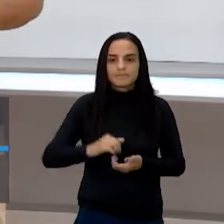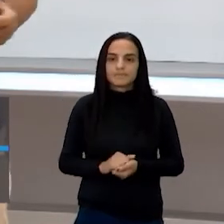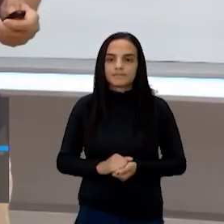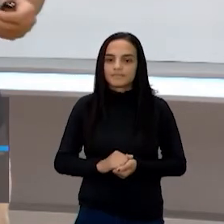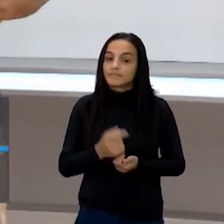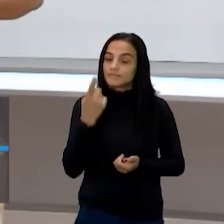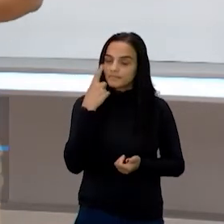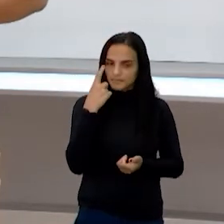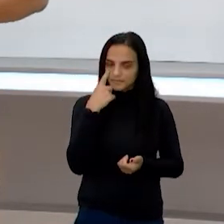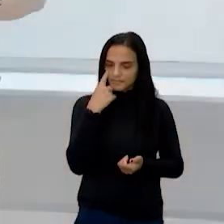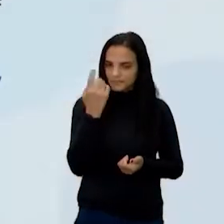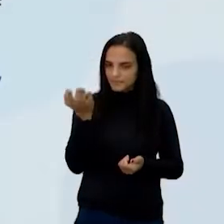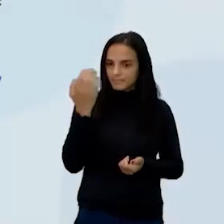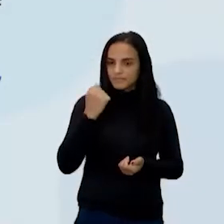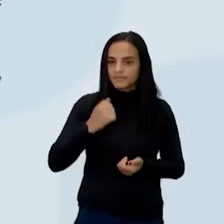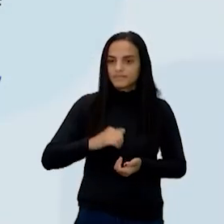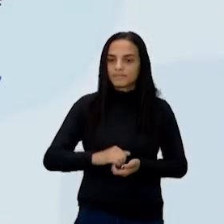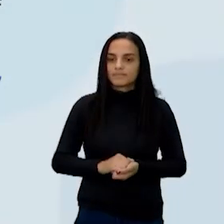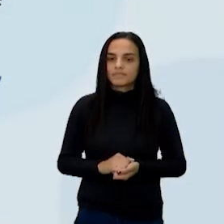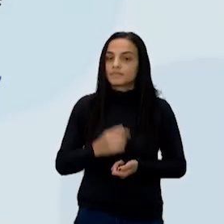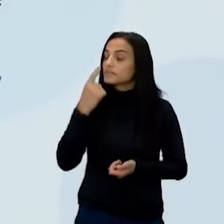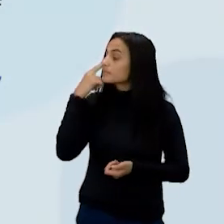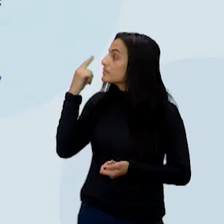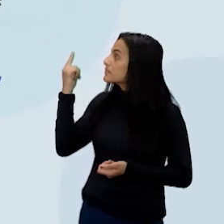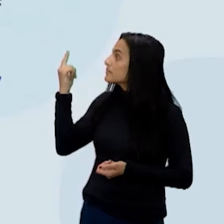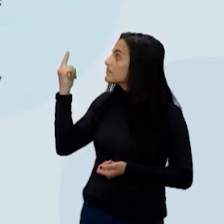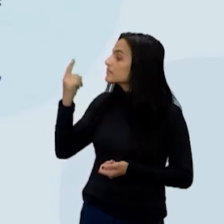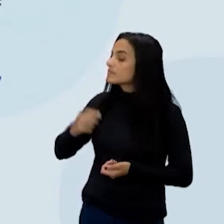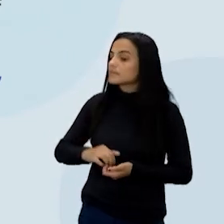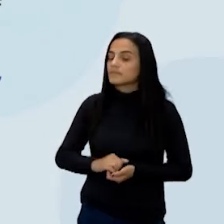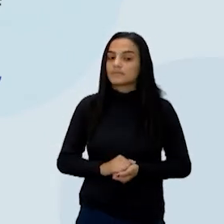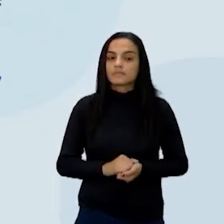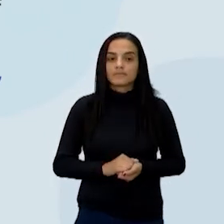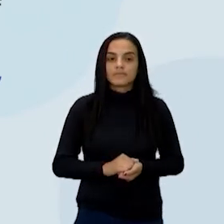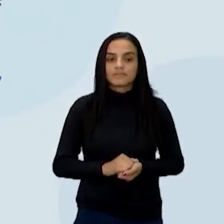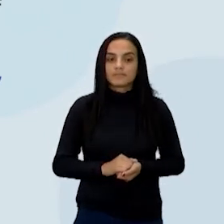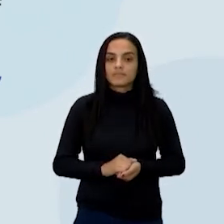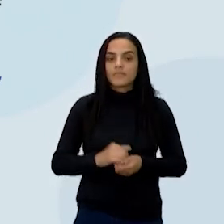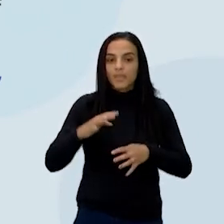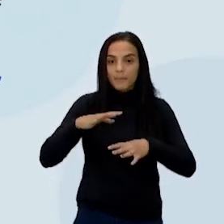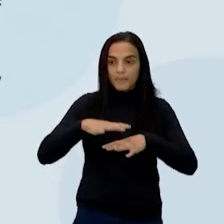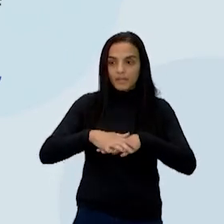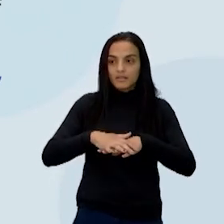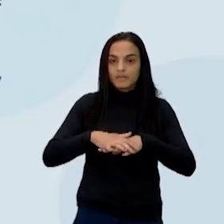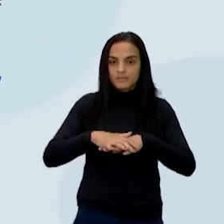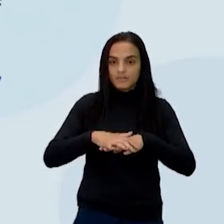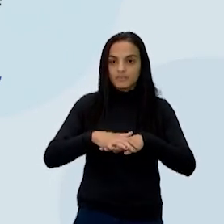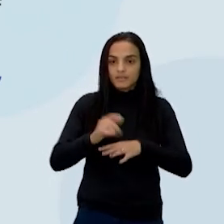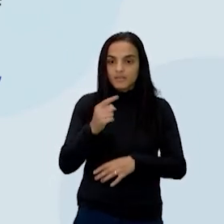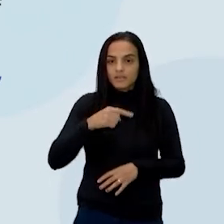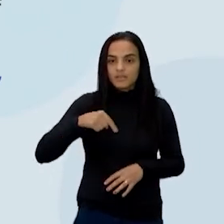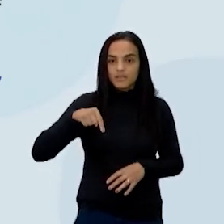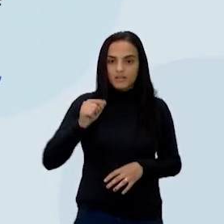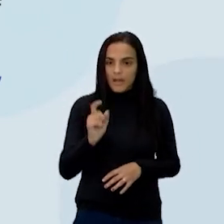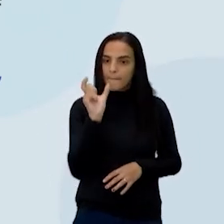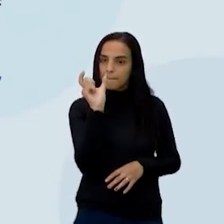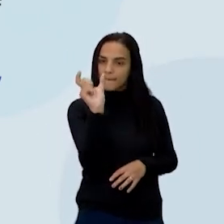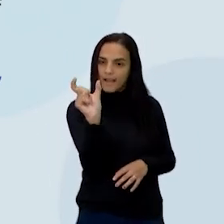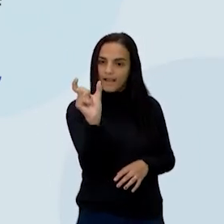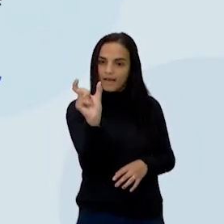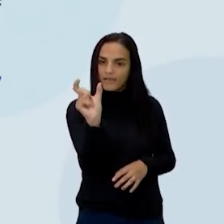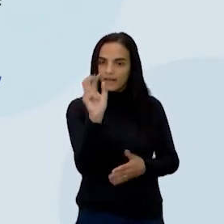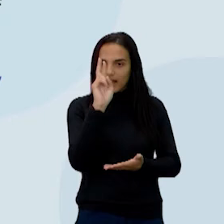Vamos dar uma olhadinha na tela aí, ó. Fica olhando. Olha só. Em matemática, quando nos referimos à palavra